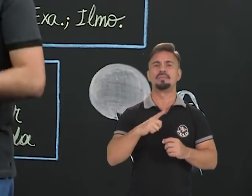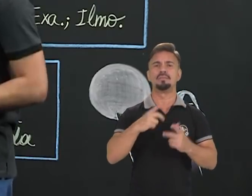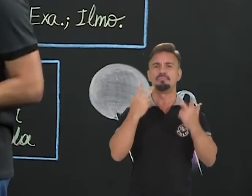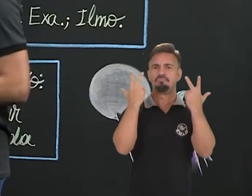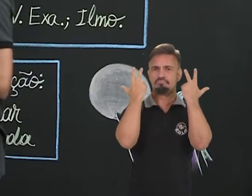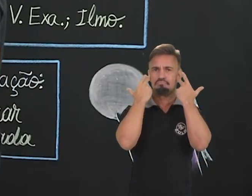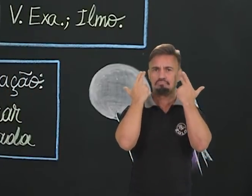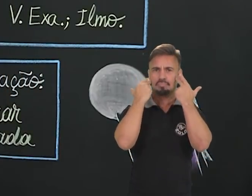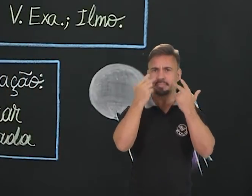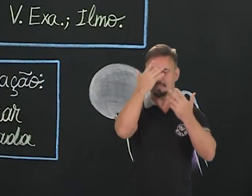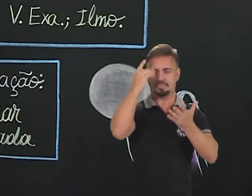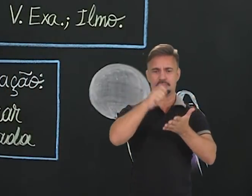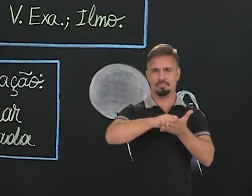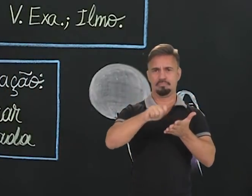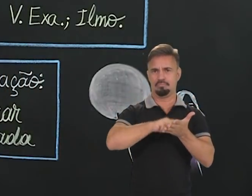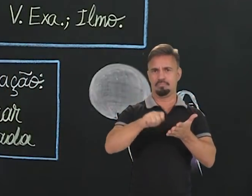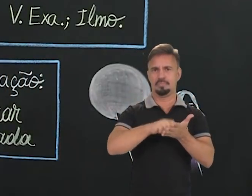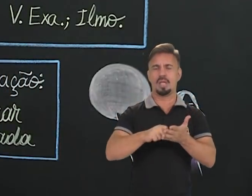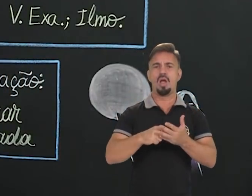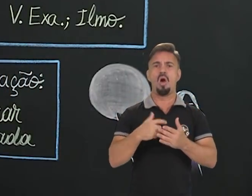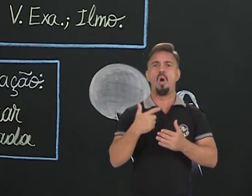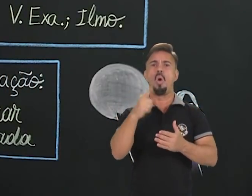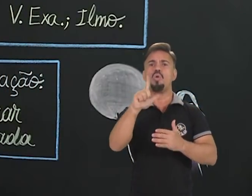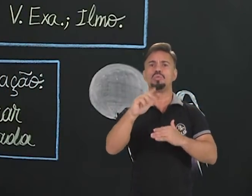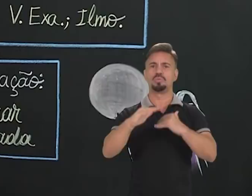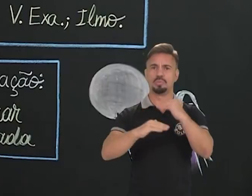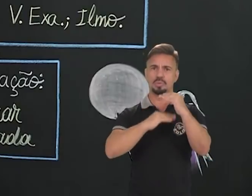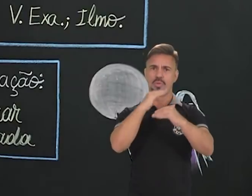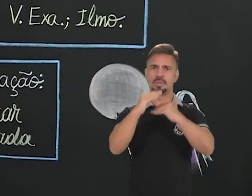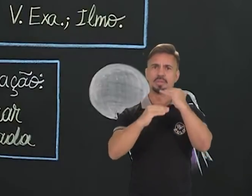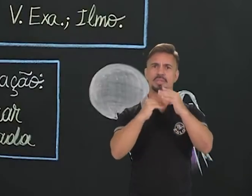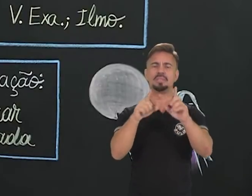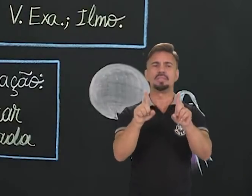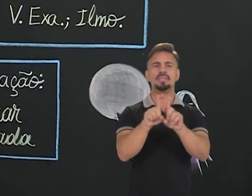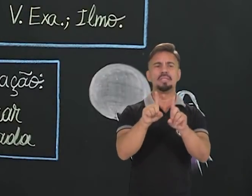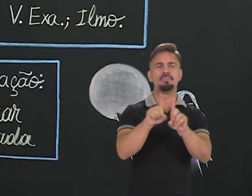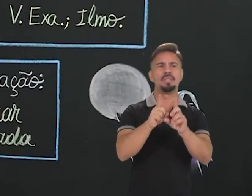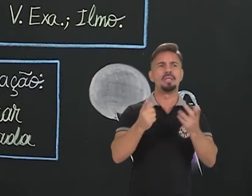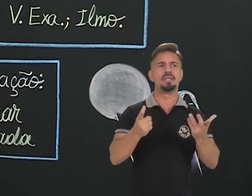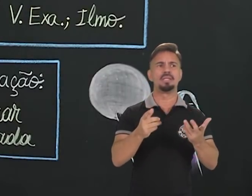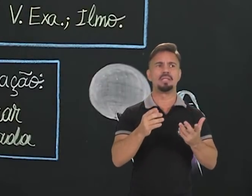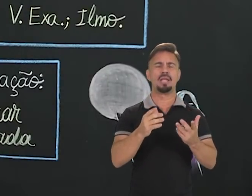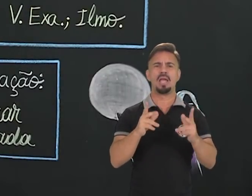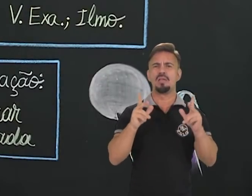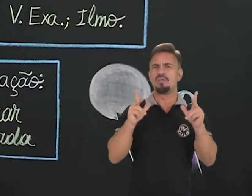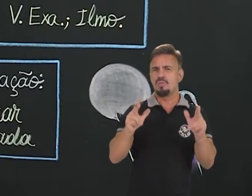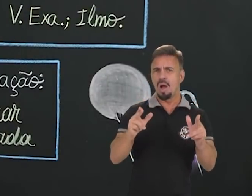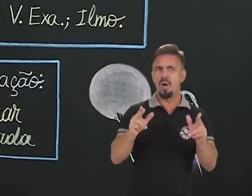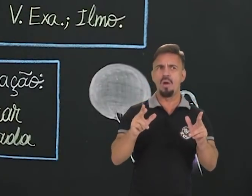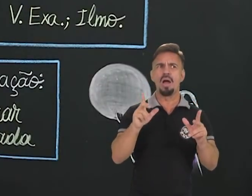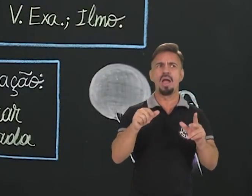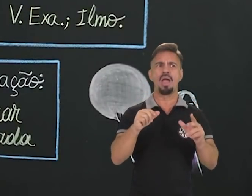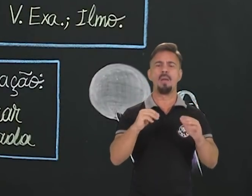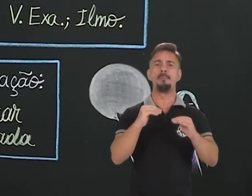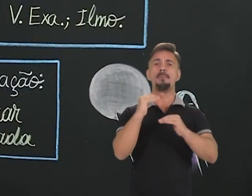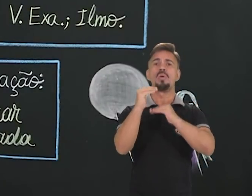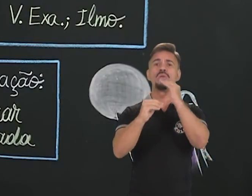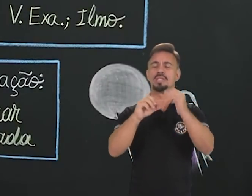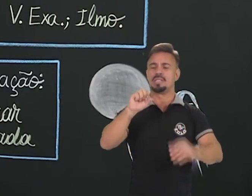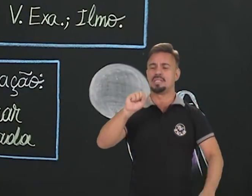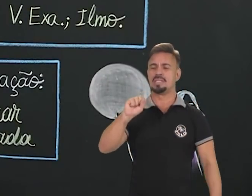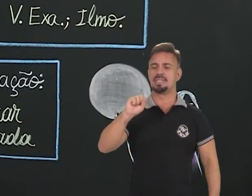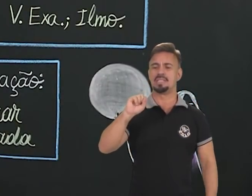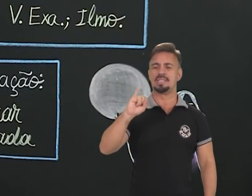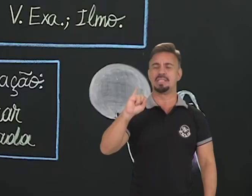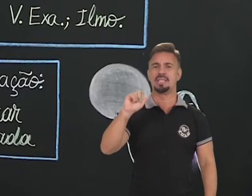para alguns escritores. Outros processos que geram dúvida, as pessoas pensam até que se trata da mesma coisa, são os processos de